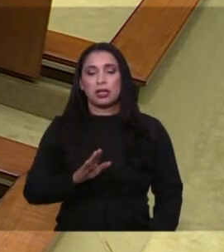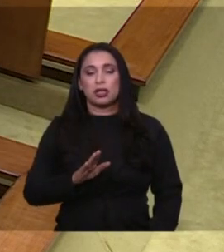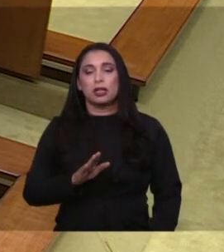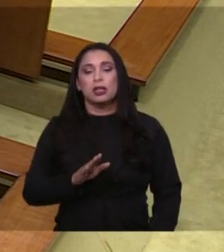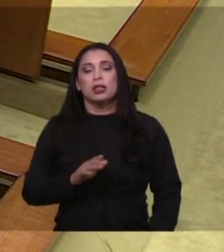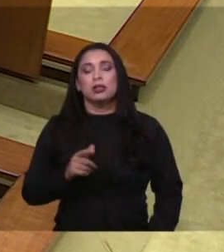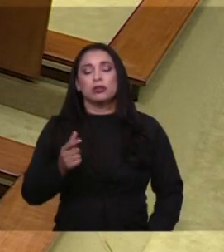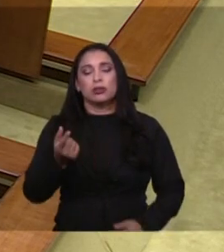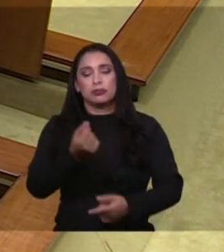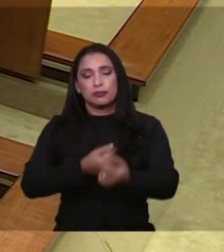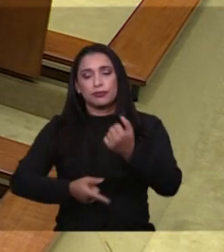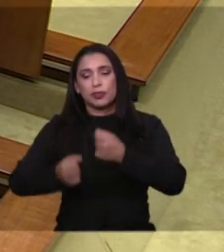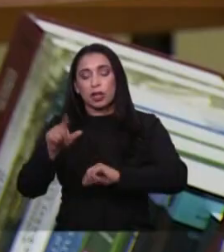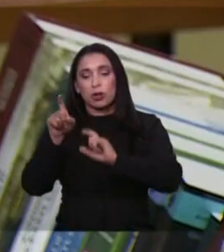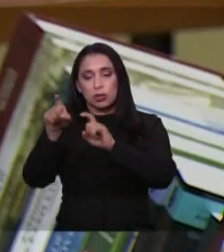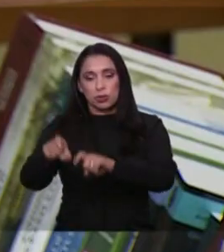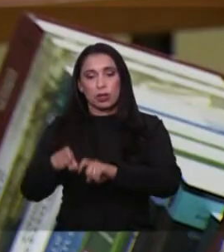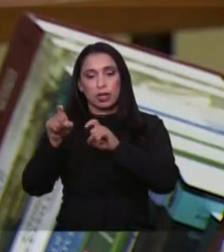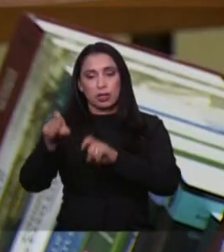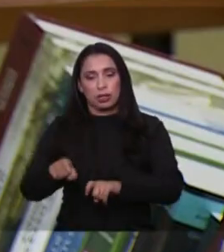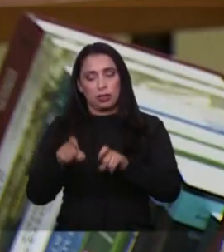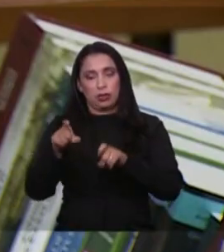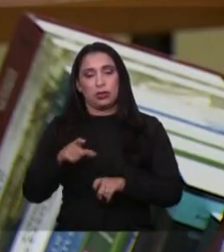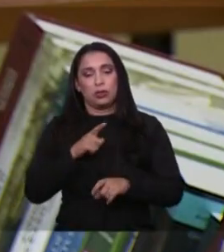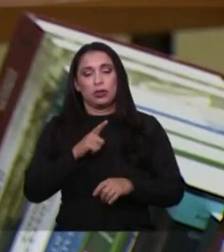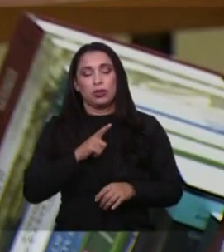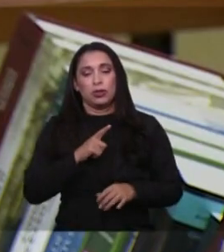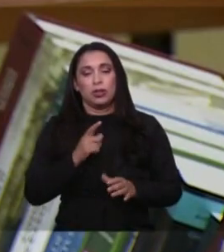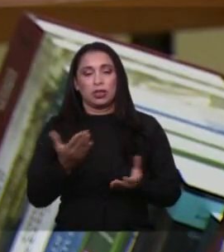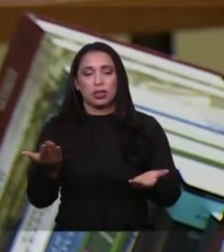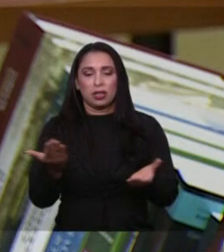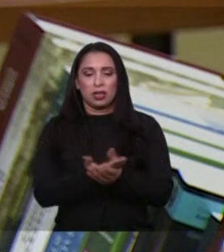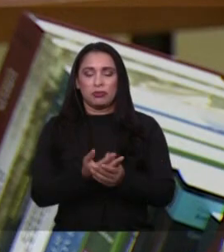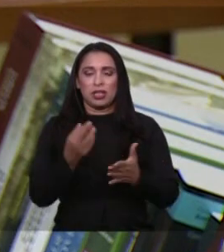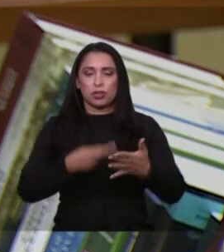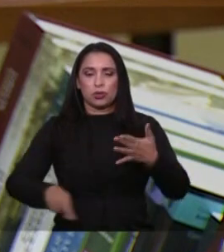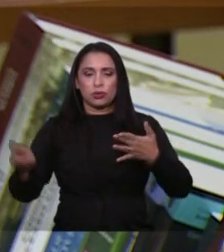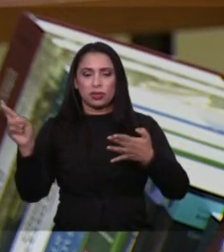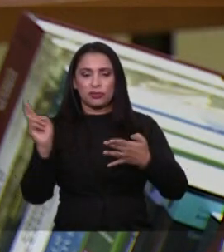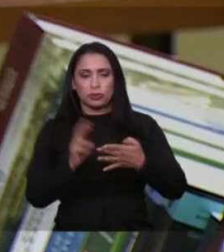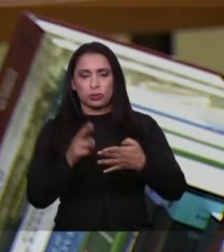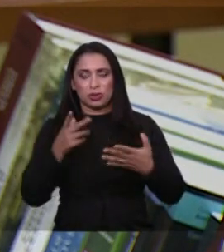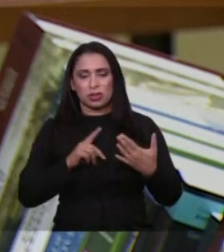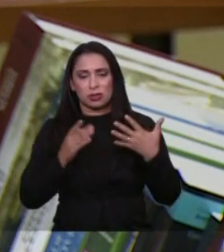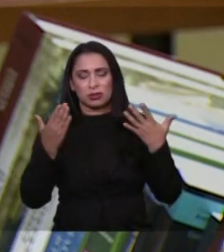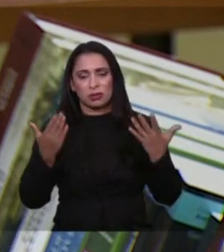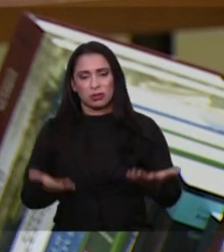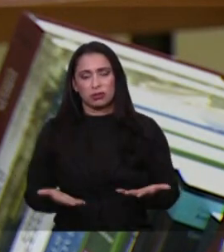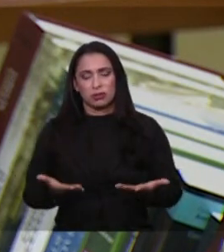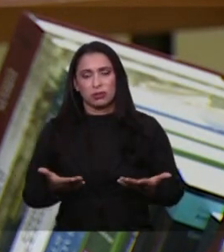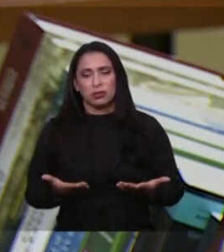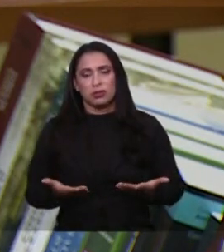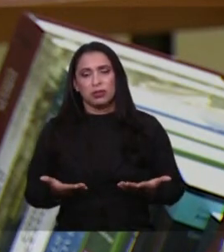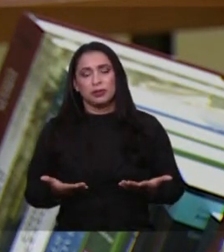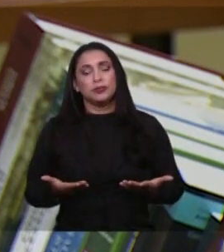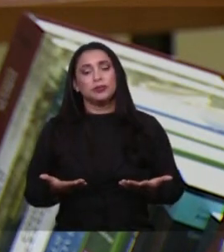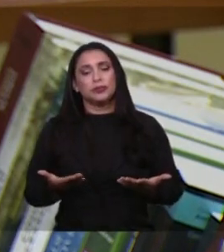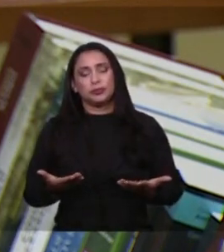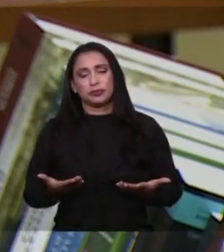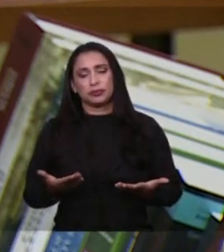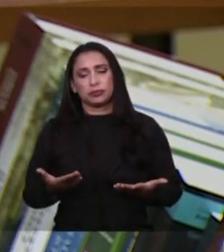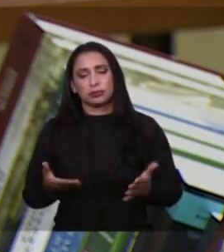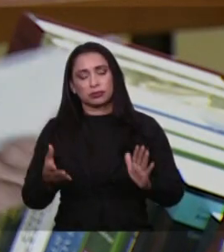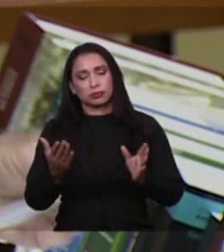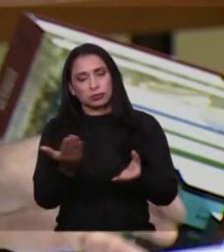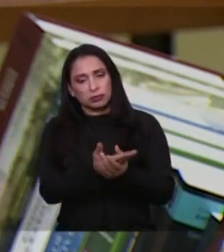nos terceiros e quartos embargos de declaração, no presente recurso extraordinário, que restou assim ementado. Embargo de